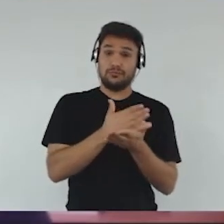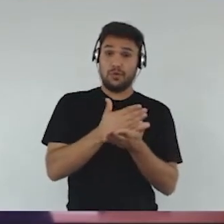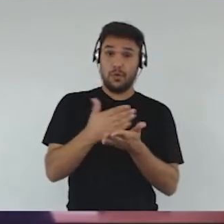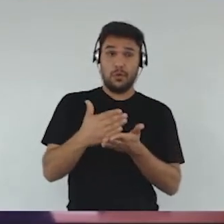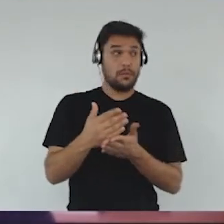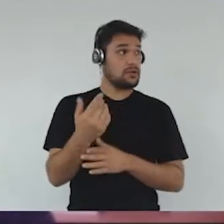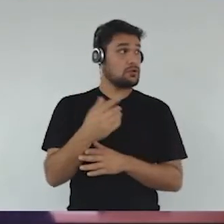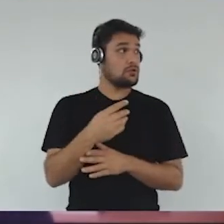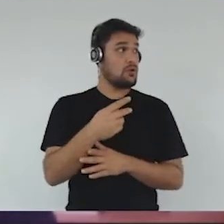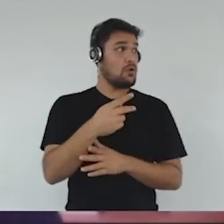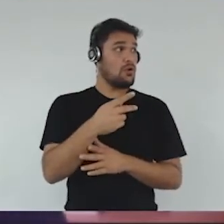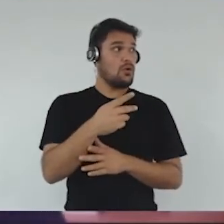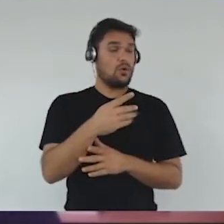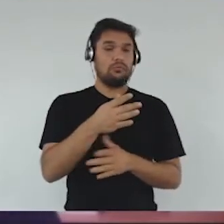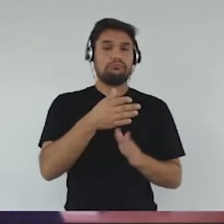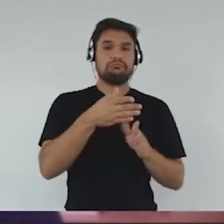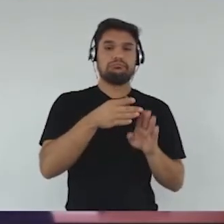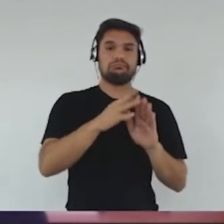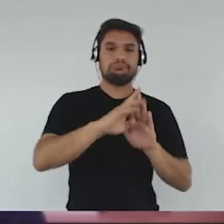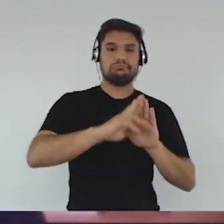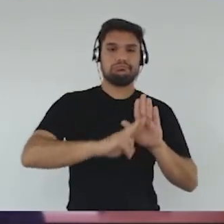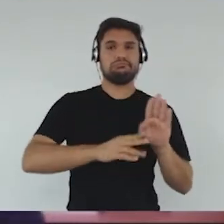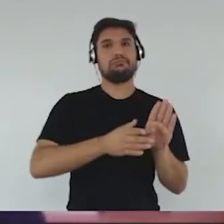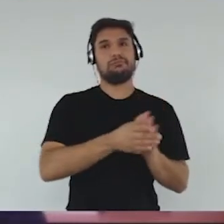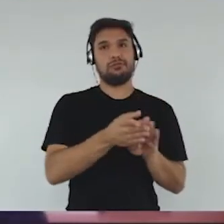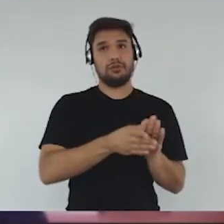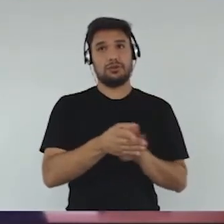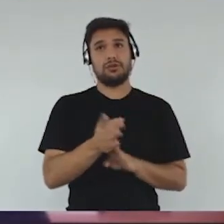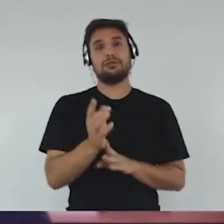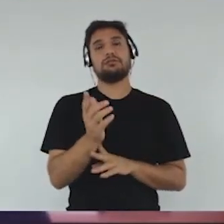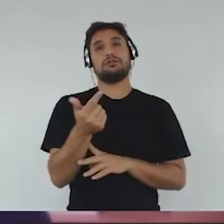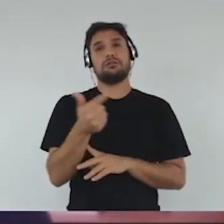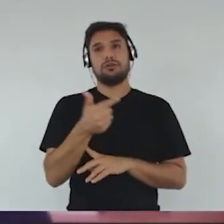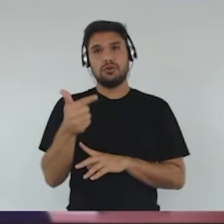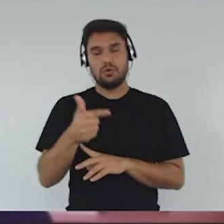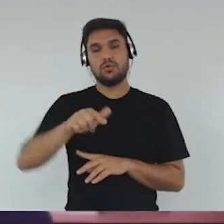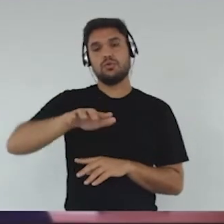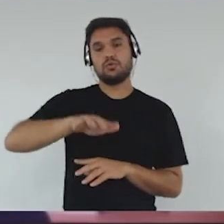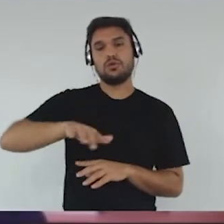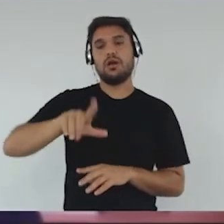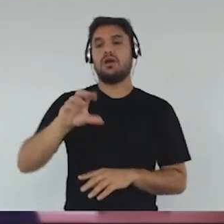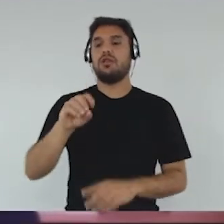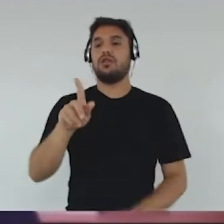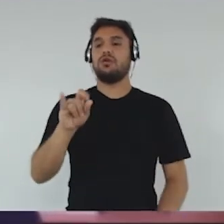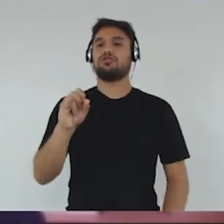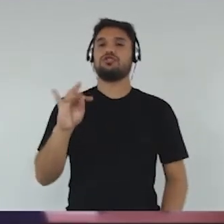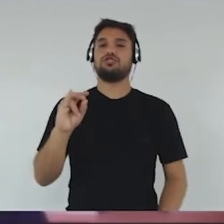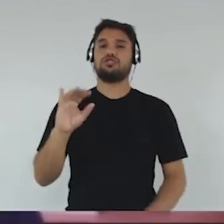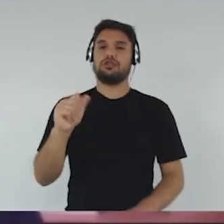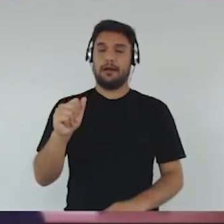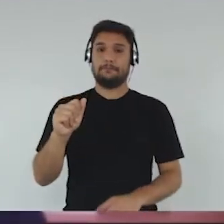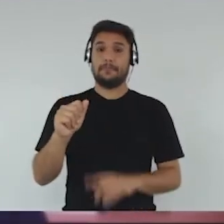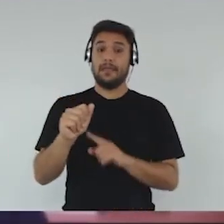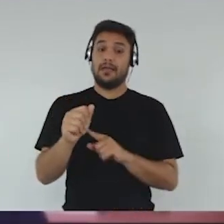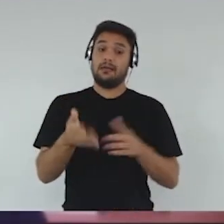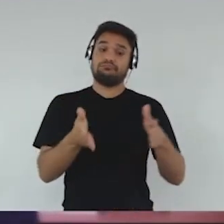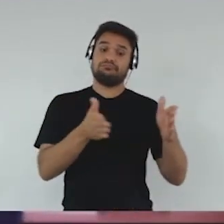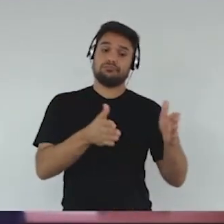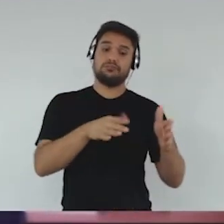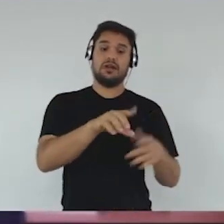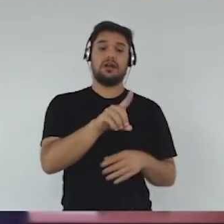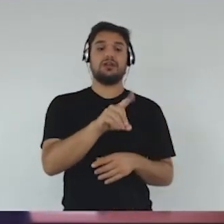Inicialmente, no plano das diretrizes e, em segundo lugar, no plano da logística. No plano das